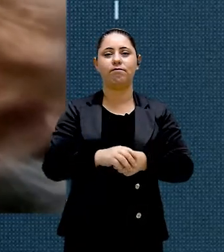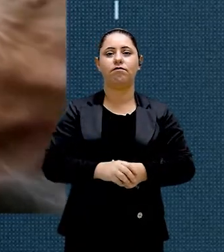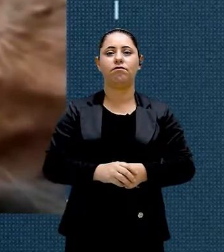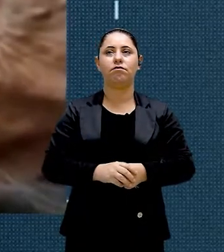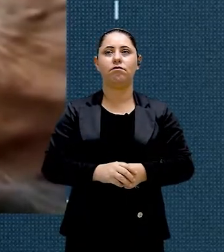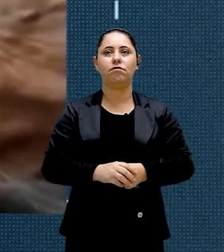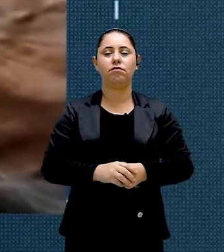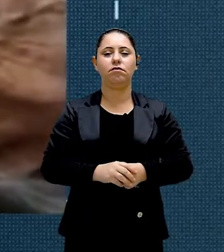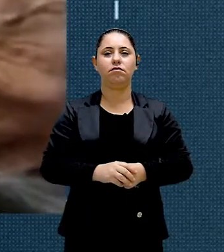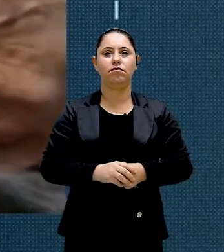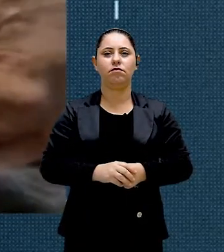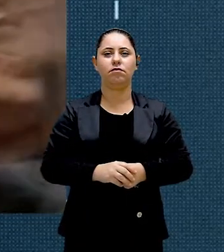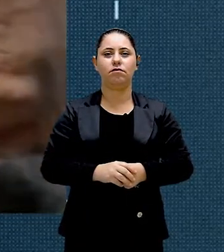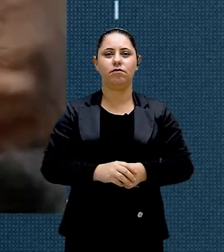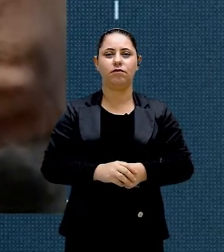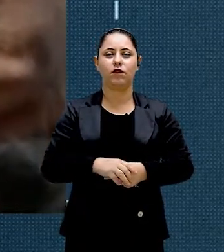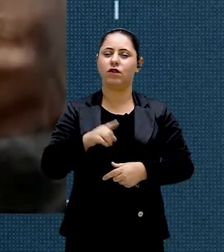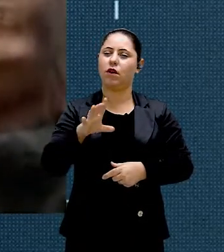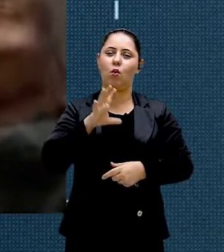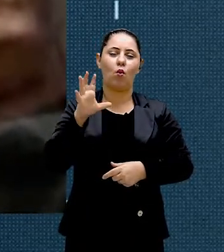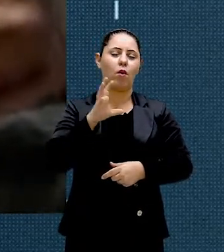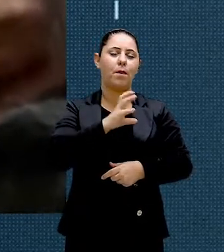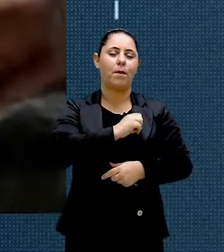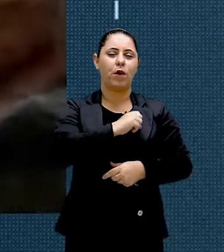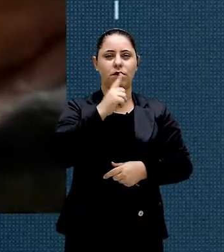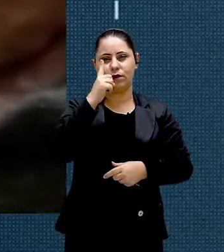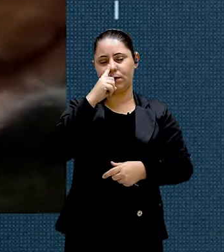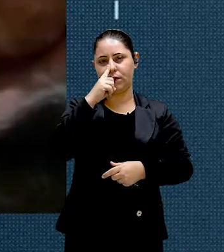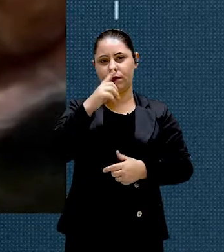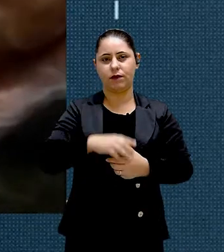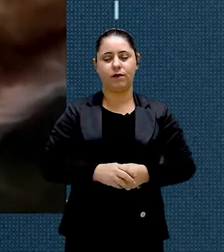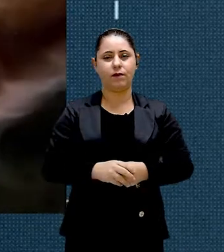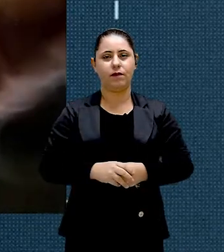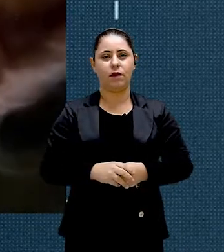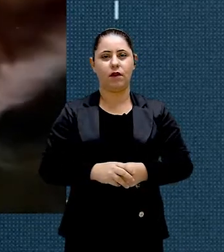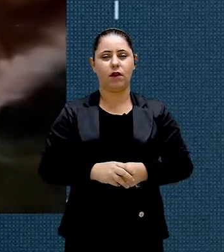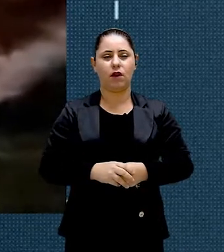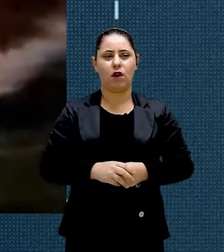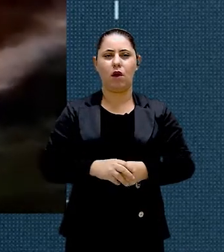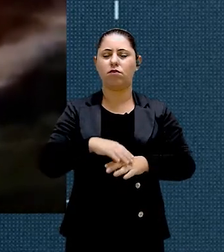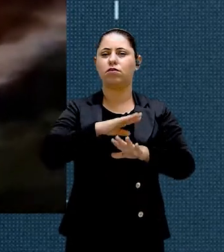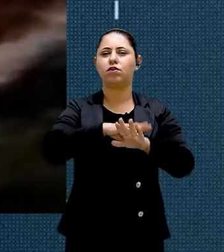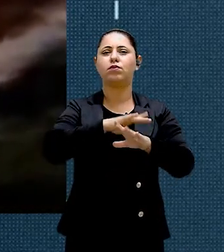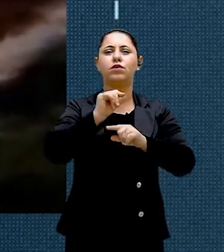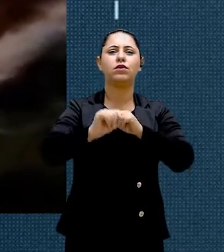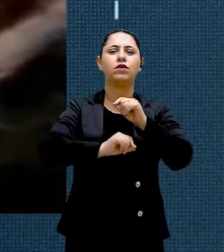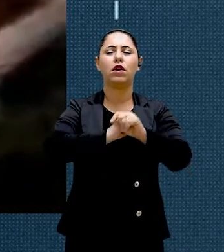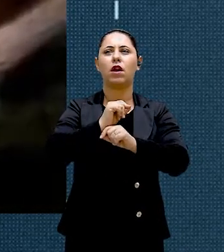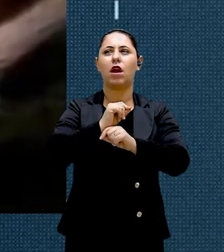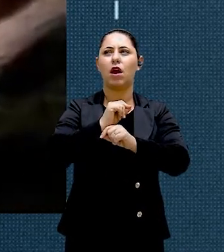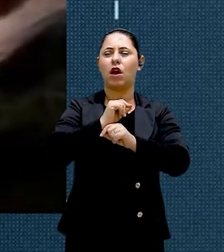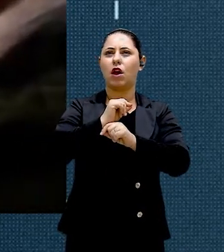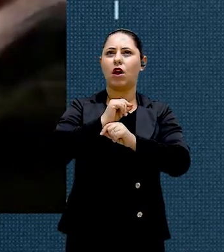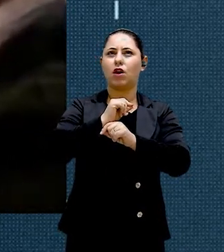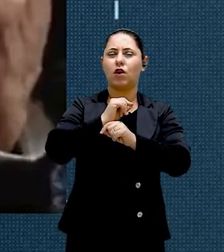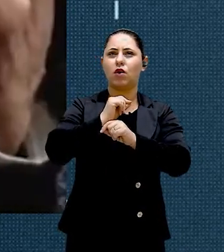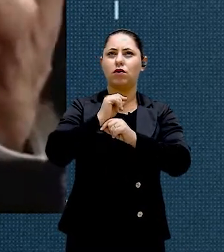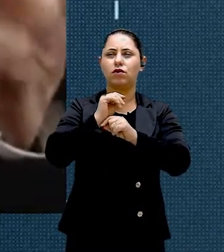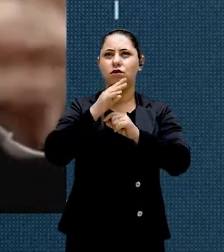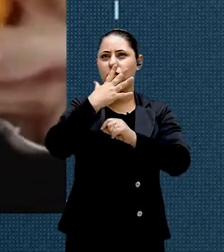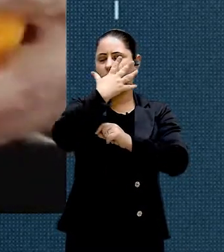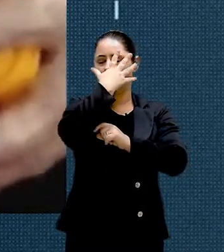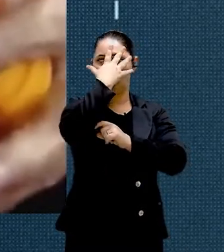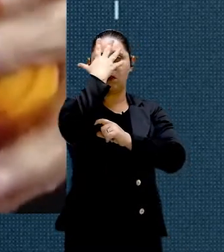Você é um amor de mãe. A inversão de papéis foi provocada pelo Alzheimer. A doença levou as memórias